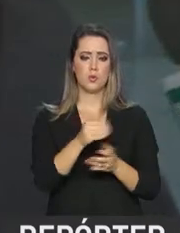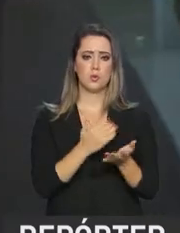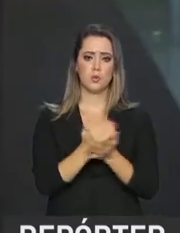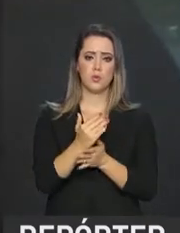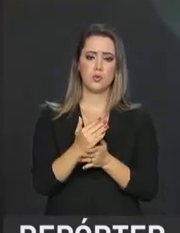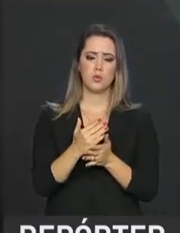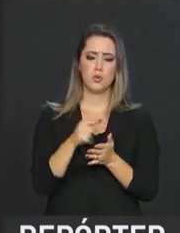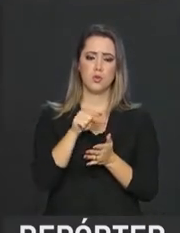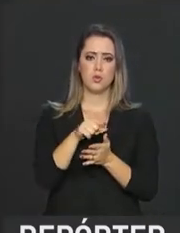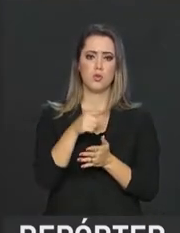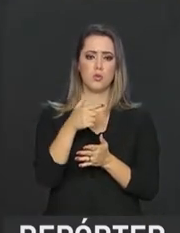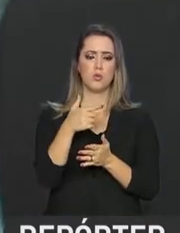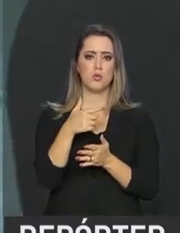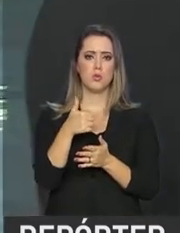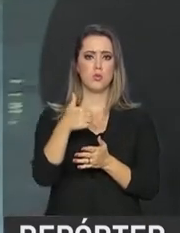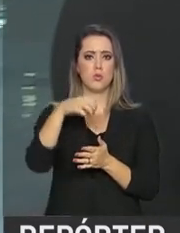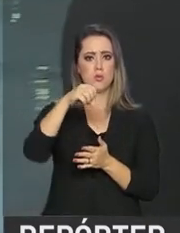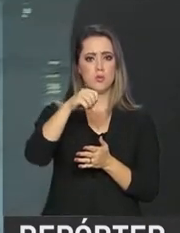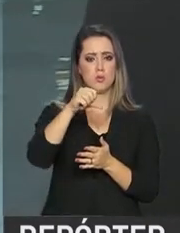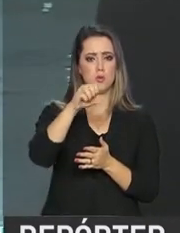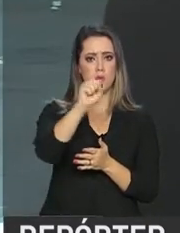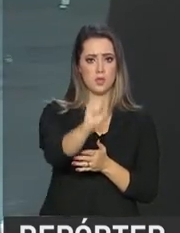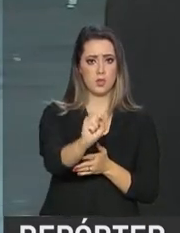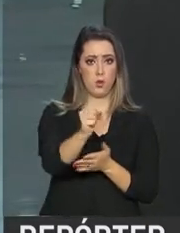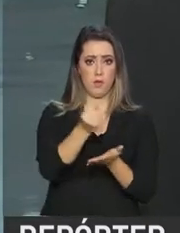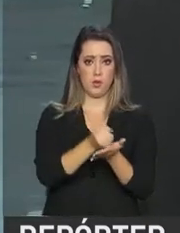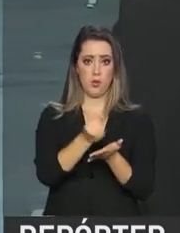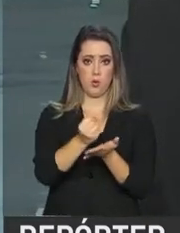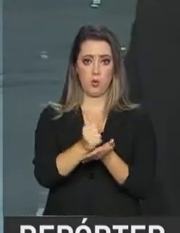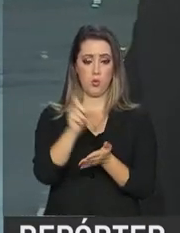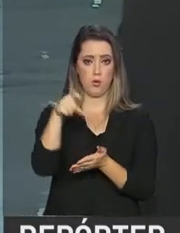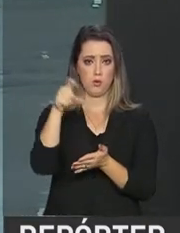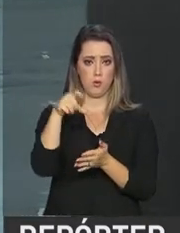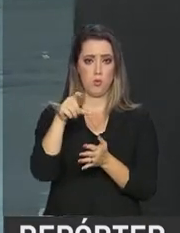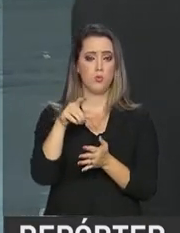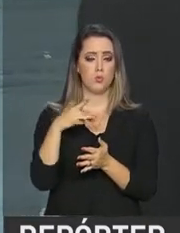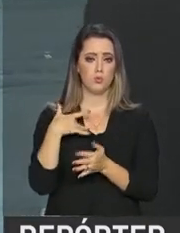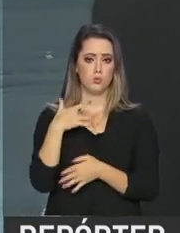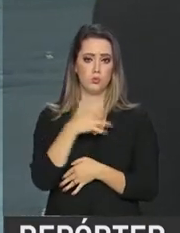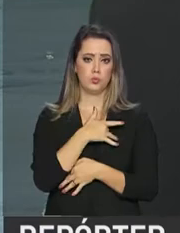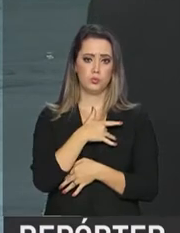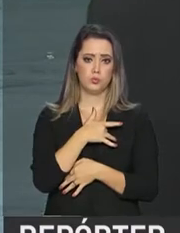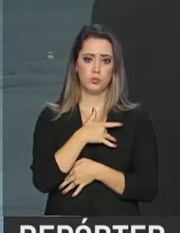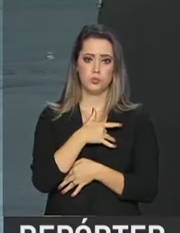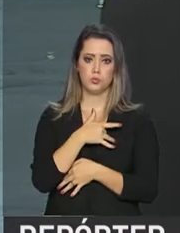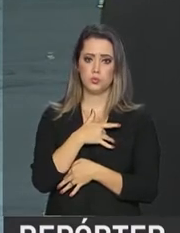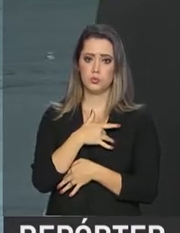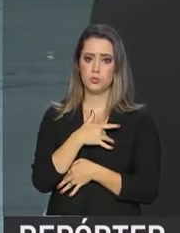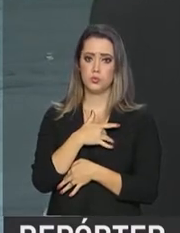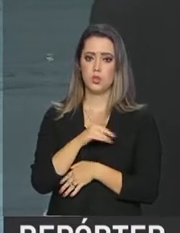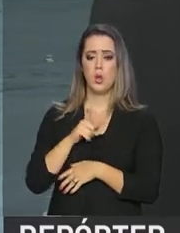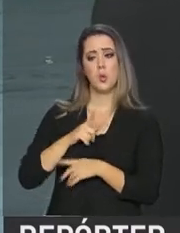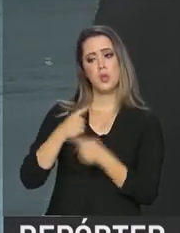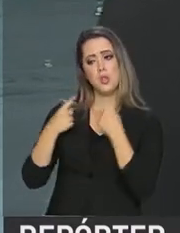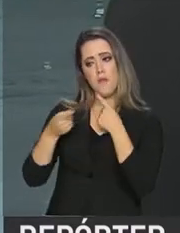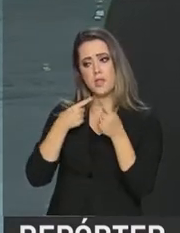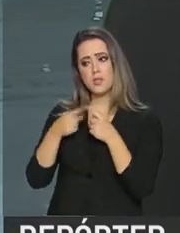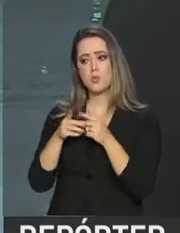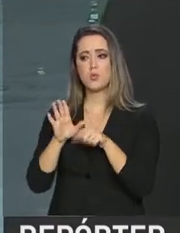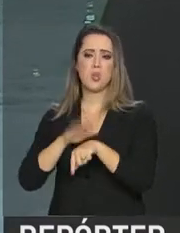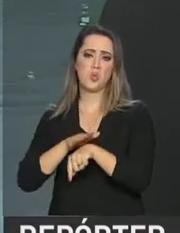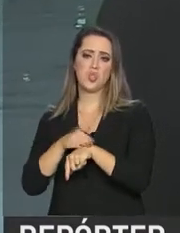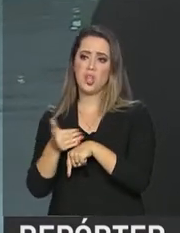firmados a partir de 2000 998 é isso na verdade é tem essa discussão temporal no supremo tribunal